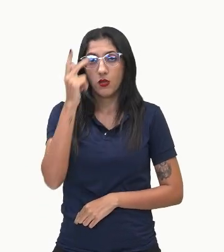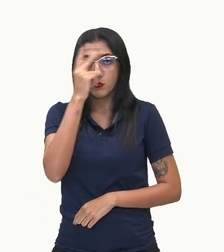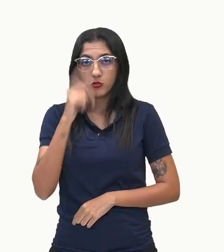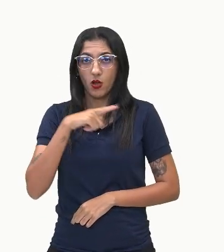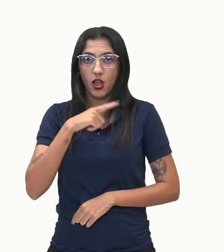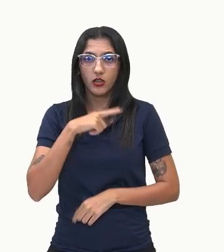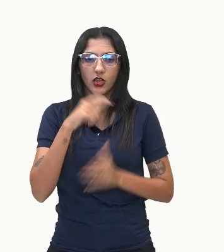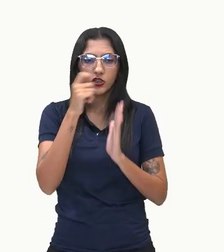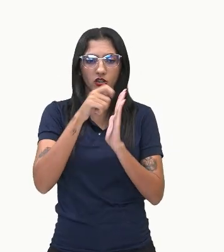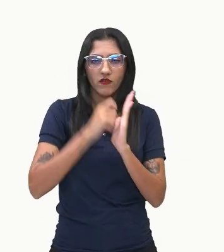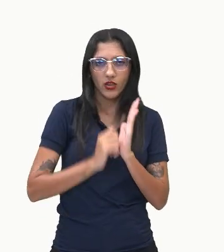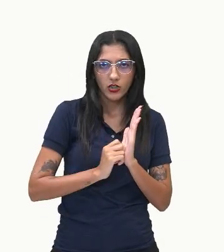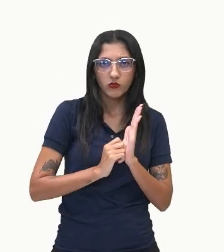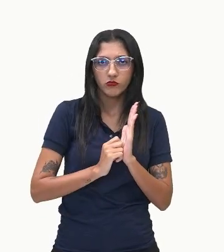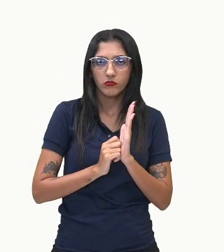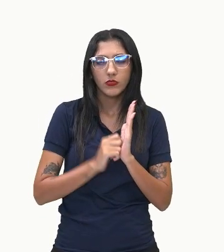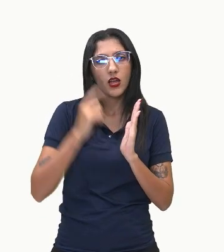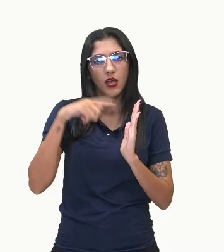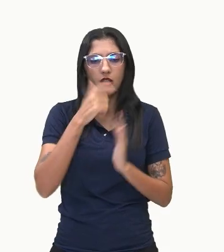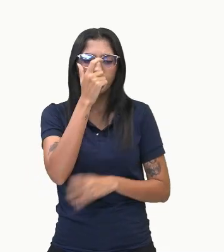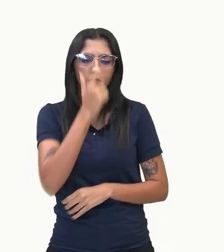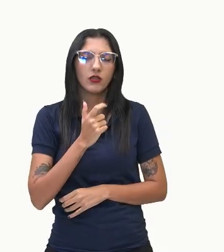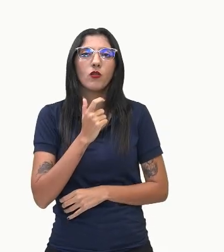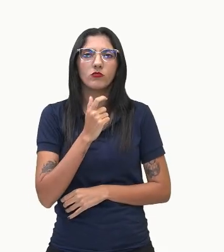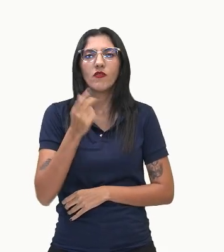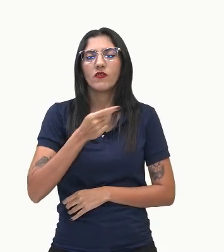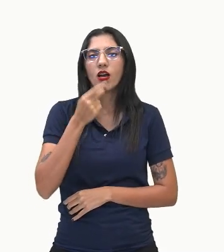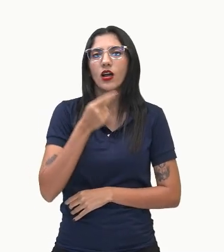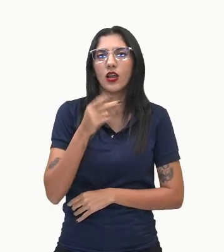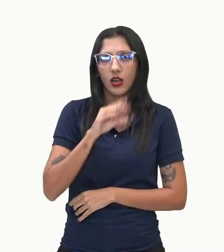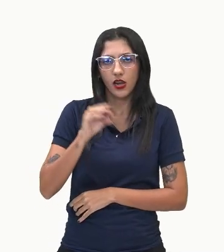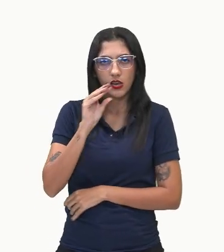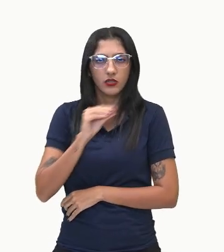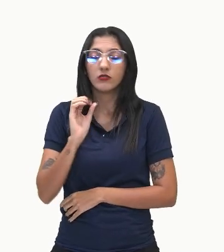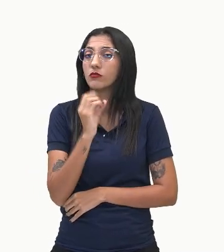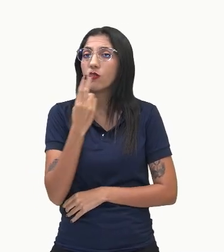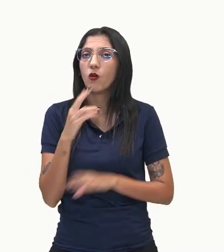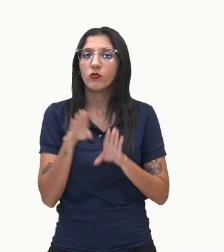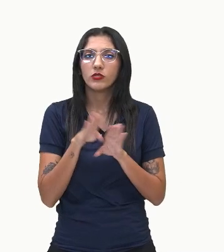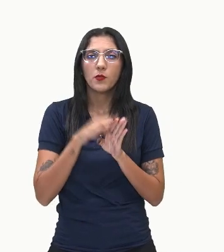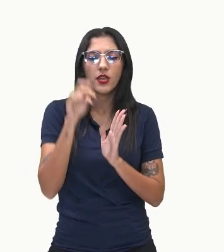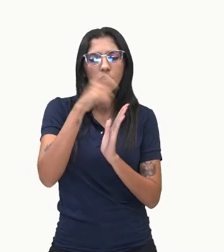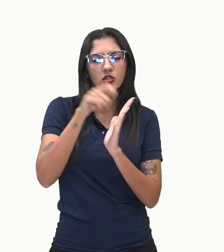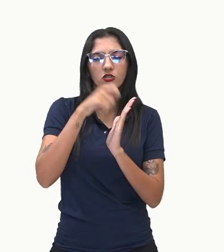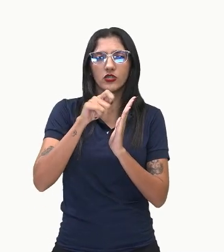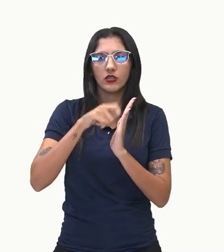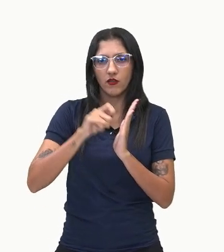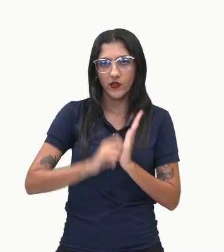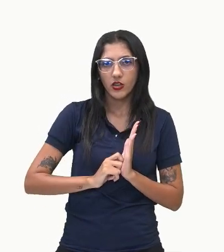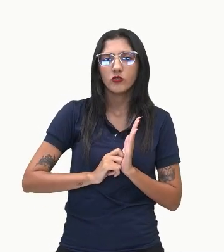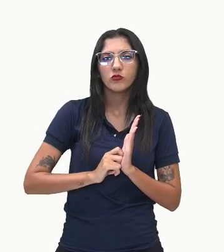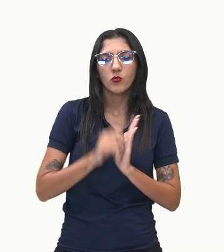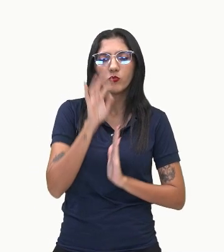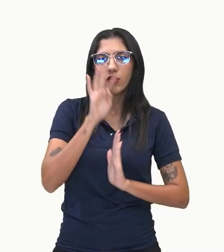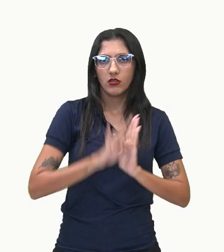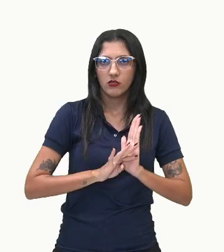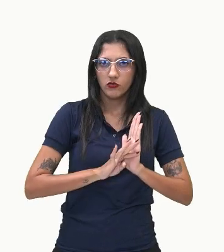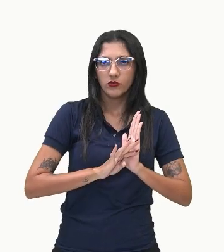mensagem. Então, o locutor é quem está falando ou quem está escrevendo a